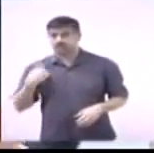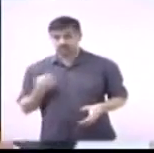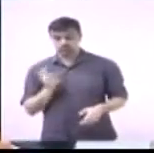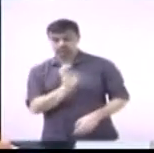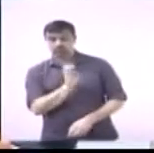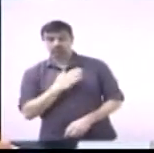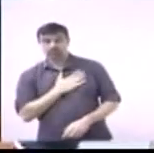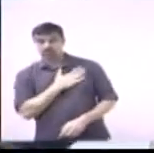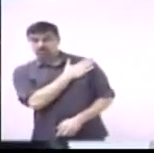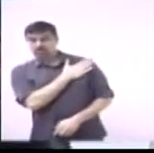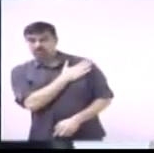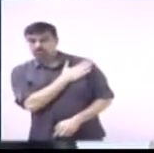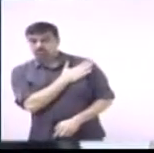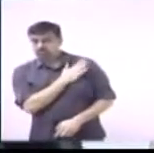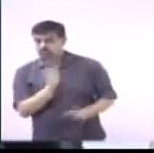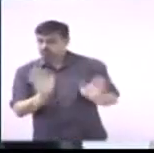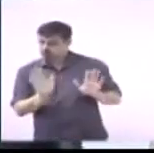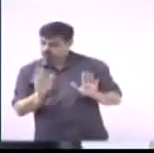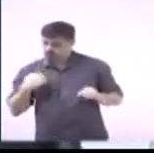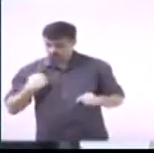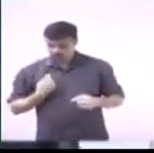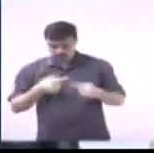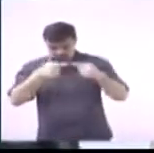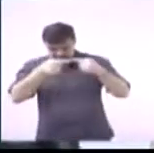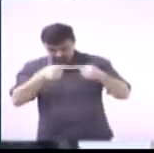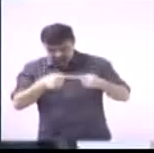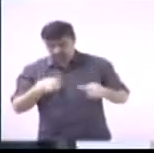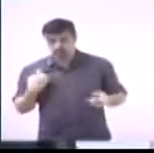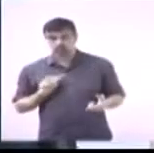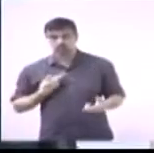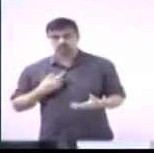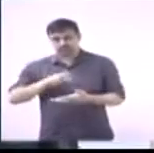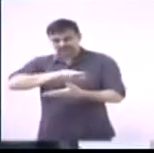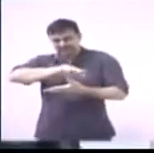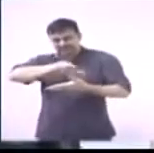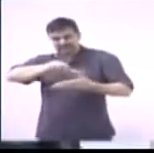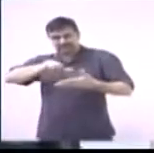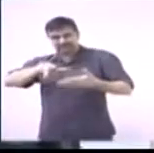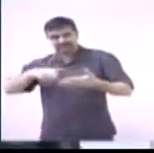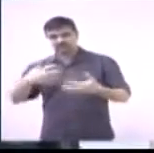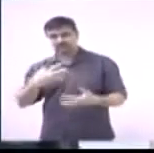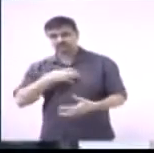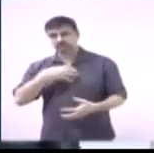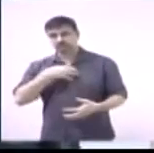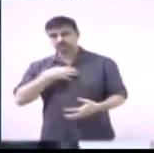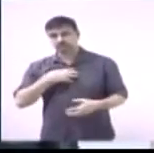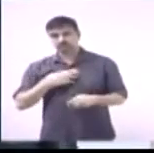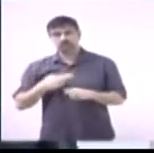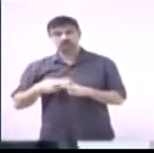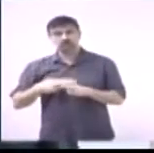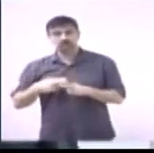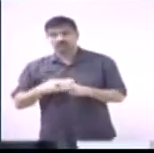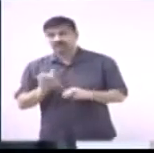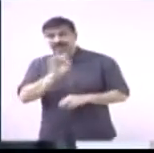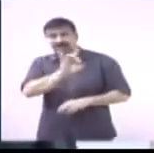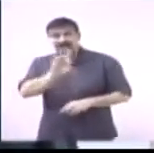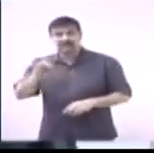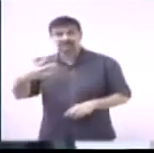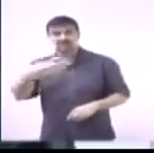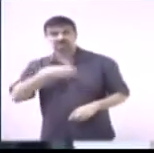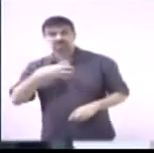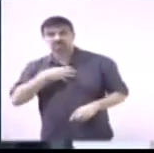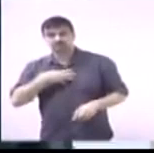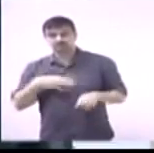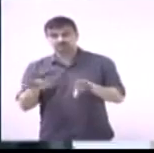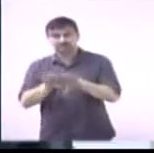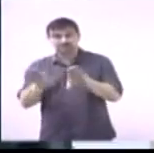homossexual, não significa dizer que eu sou contrário a inúmeras outras formas de sexualidade, de